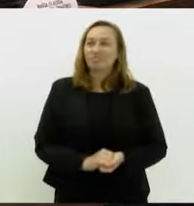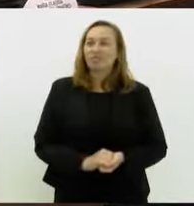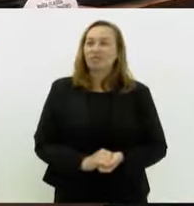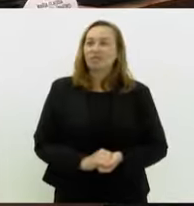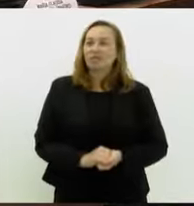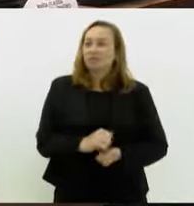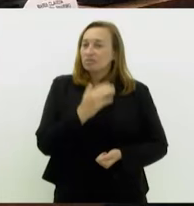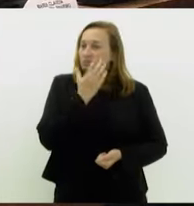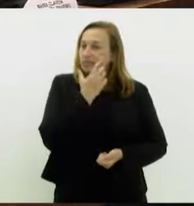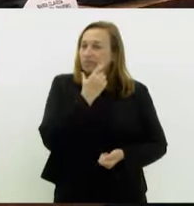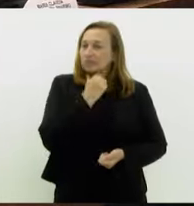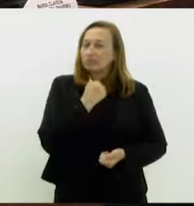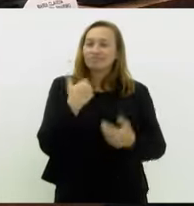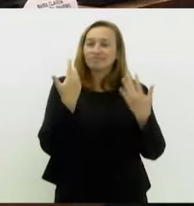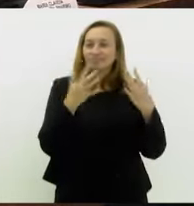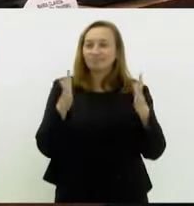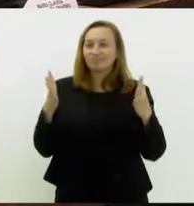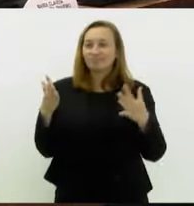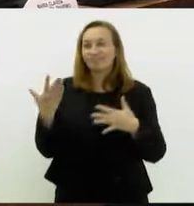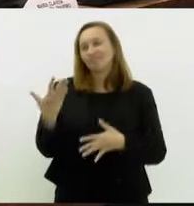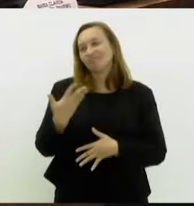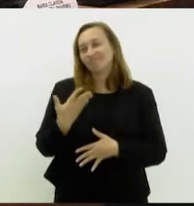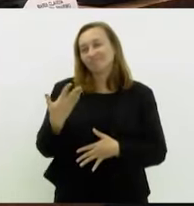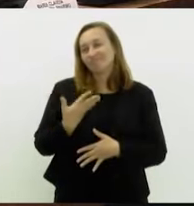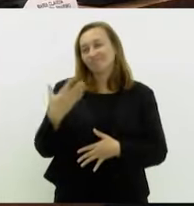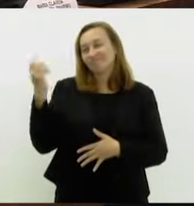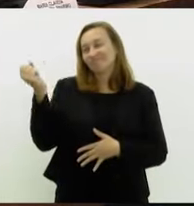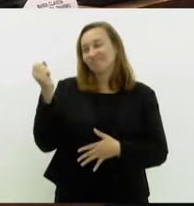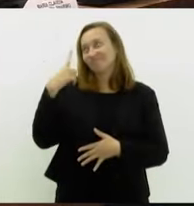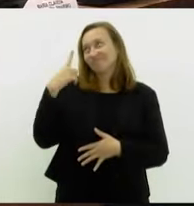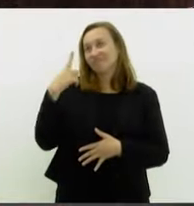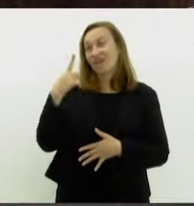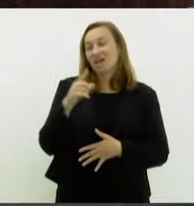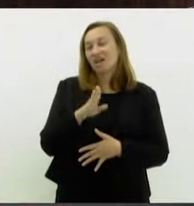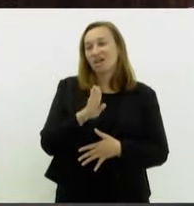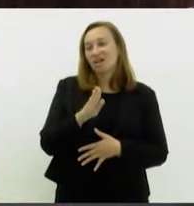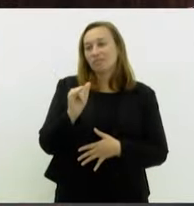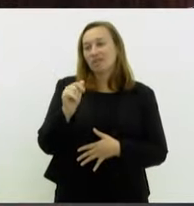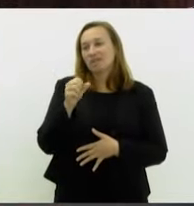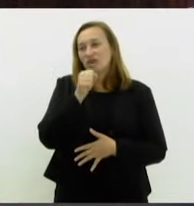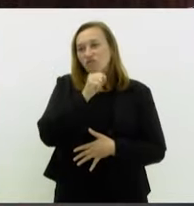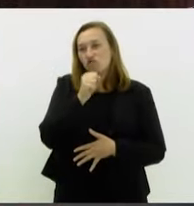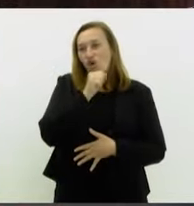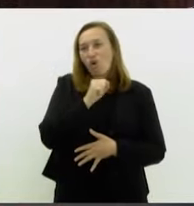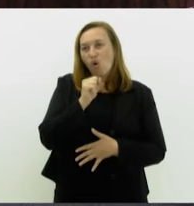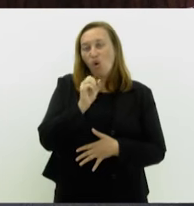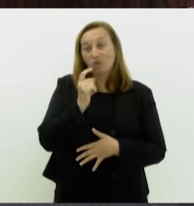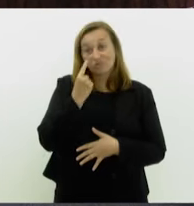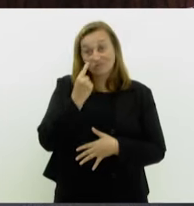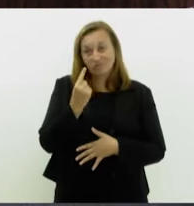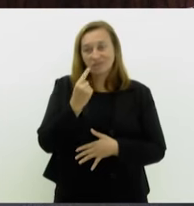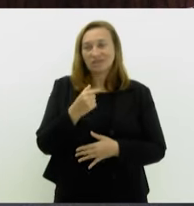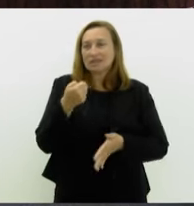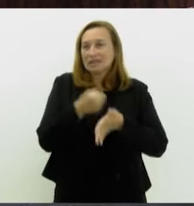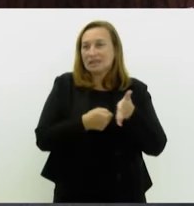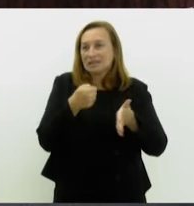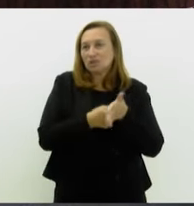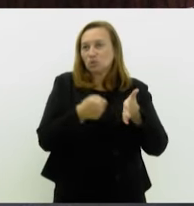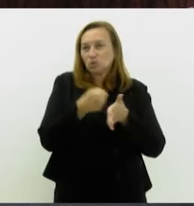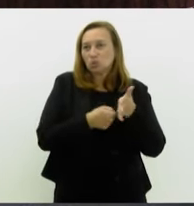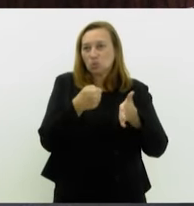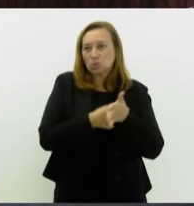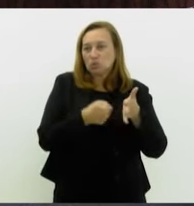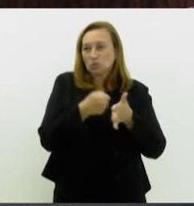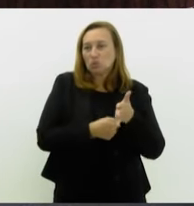Vitória parabéns minha querida inspira a gente bisavó aqui ó gente olha na luta